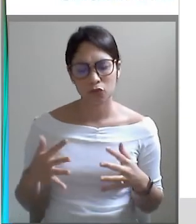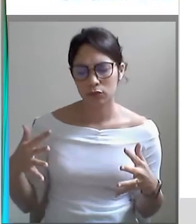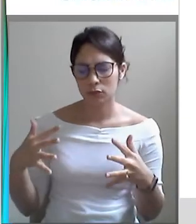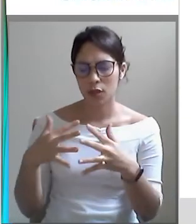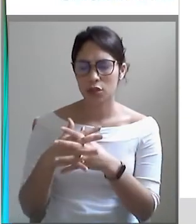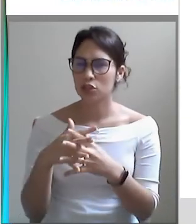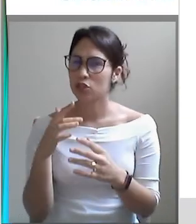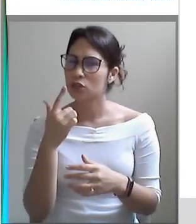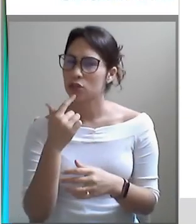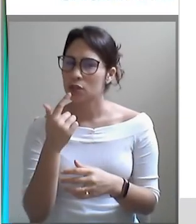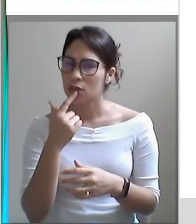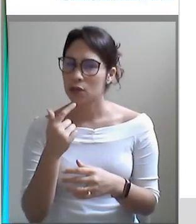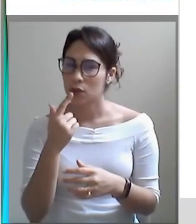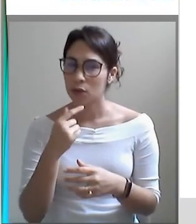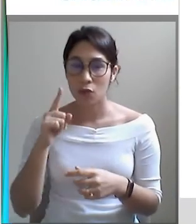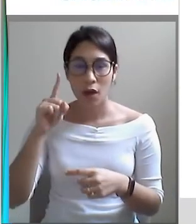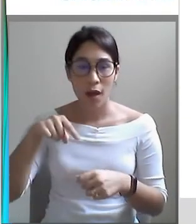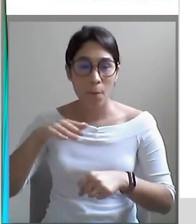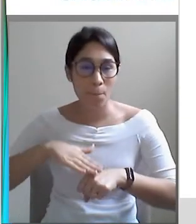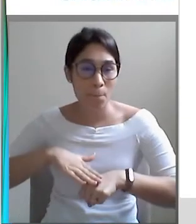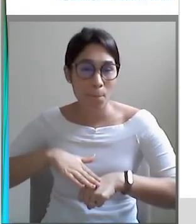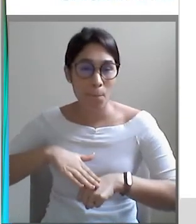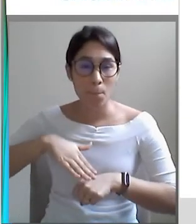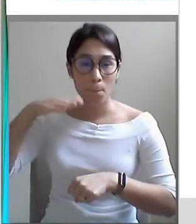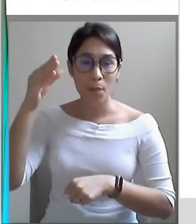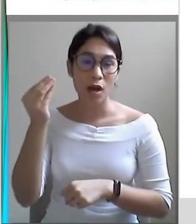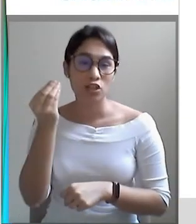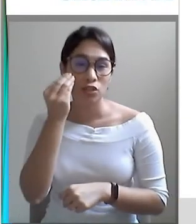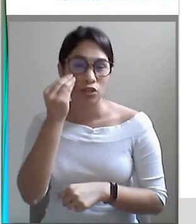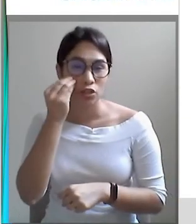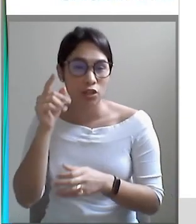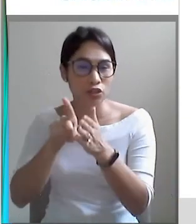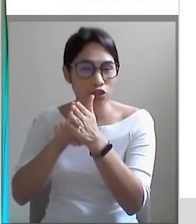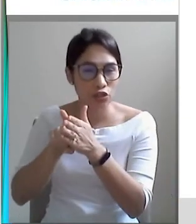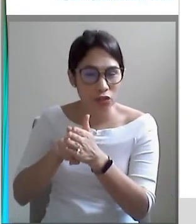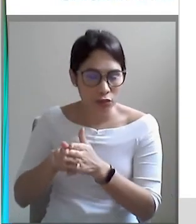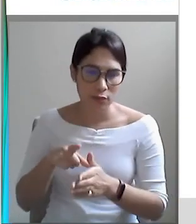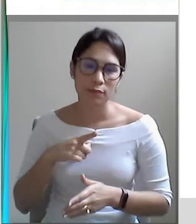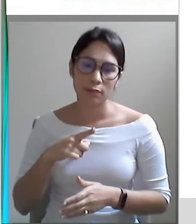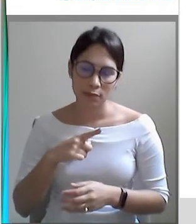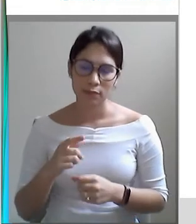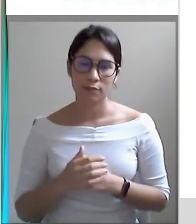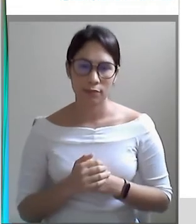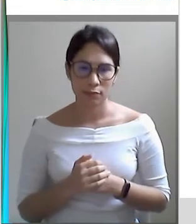O tecido sanguíneo é provavelmente o tecido corpóreo mais amostrado,